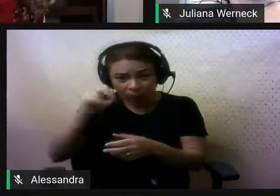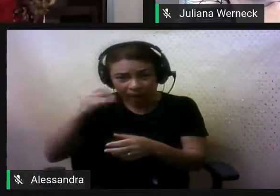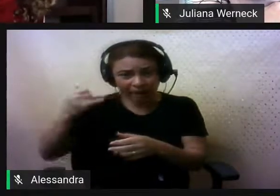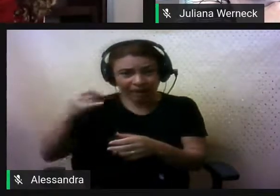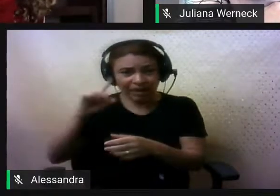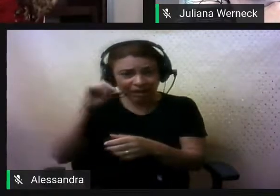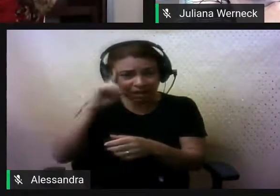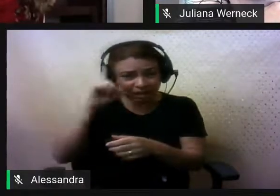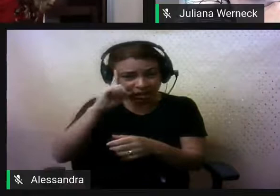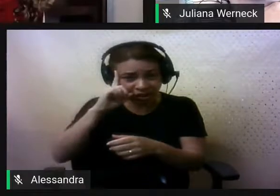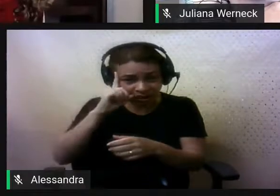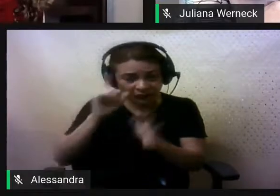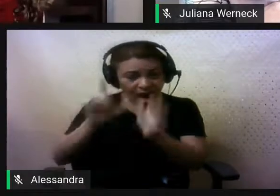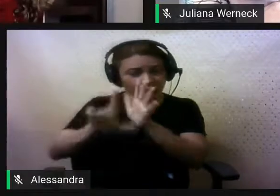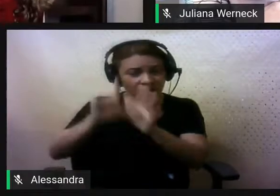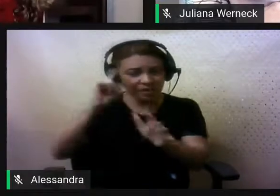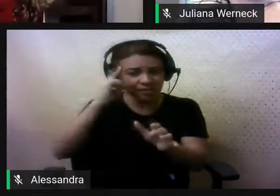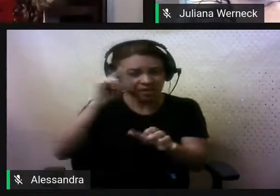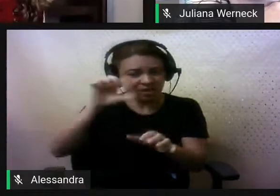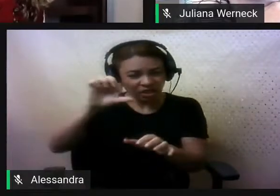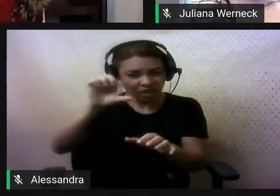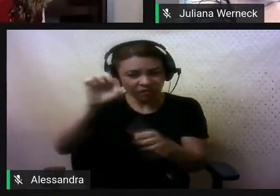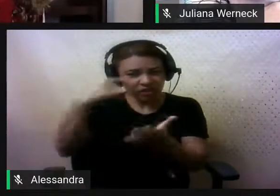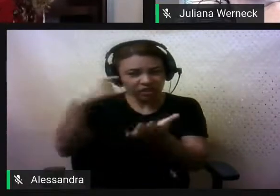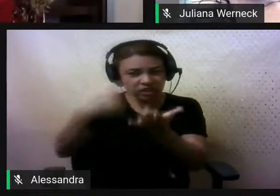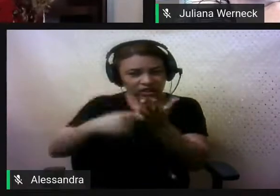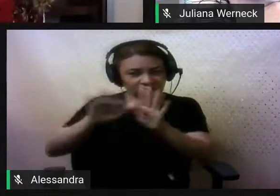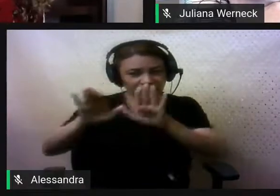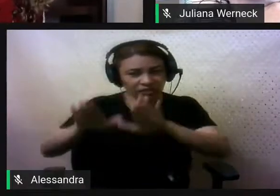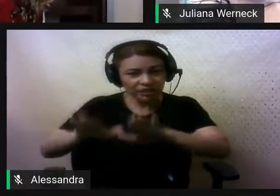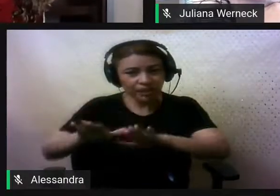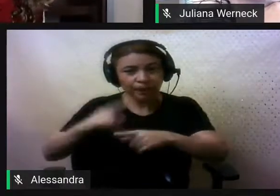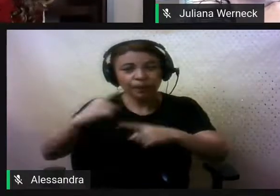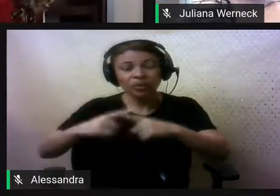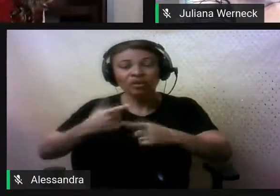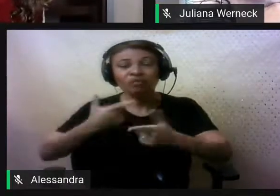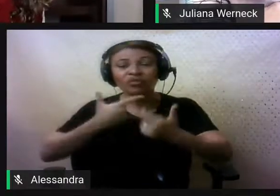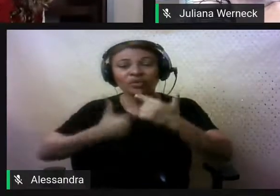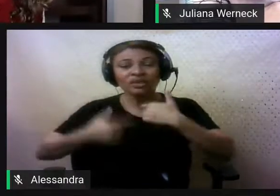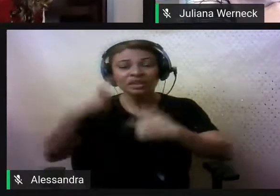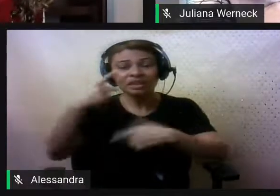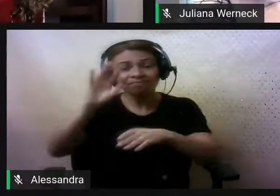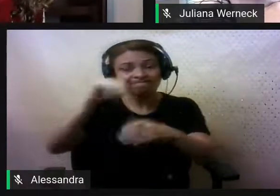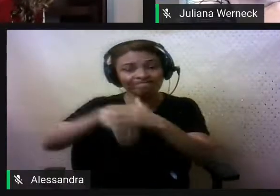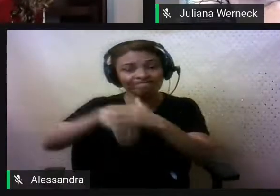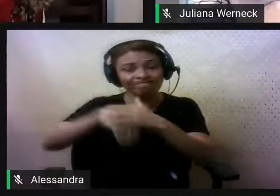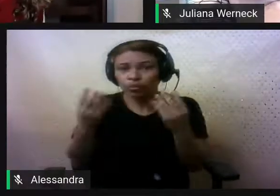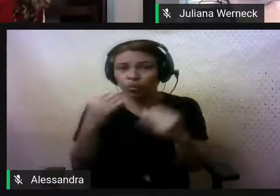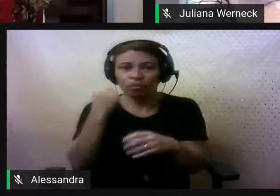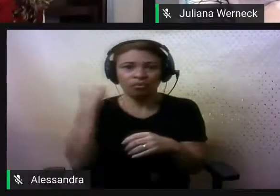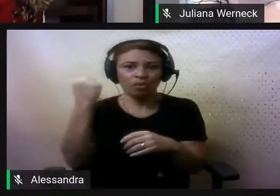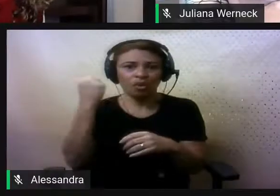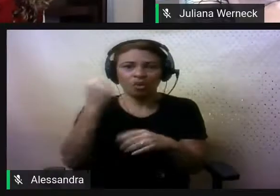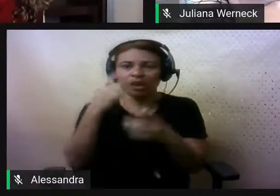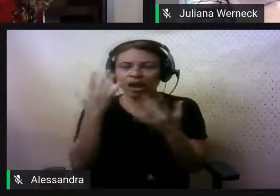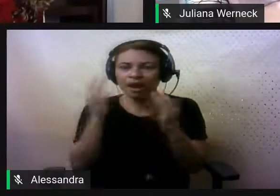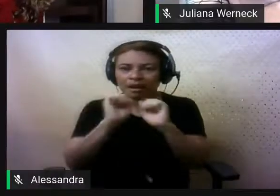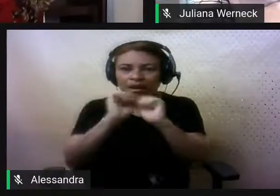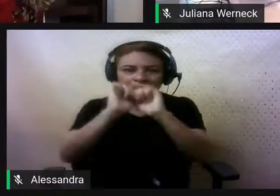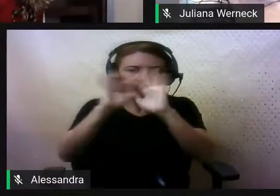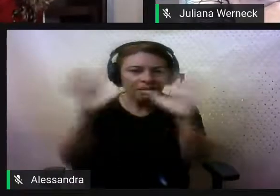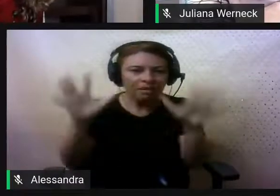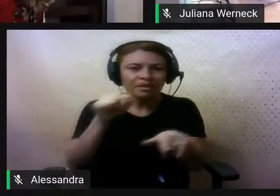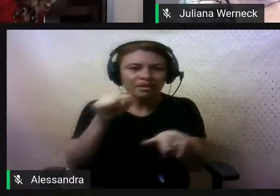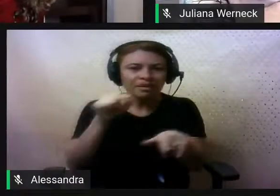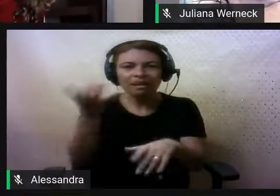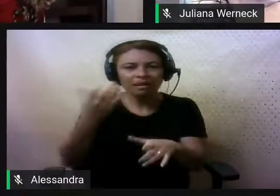com 90, como era previsto, porque a força de vontade de viver dessa menina é muito grande. É nítido o quanto ela